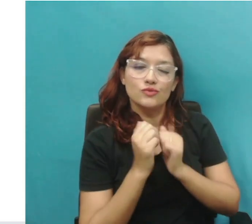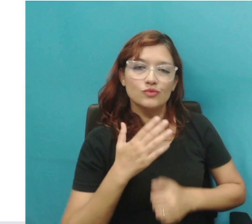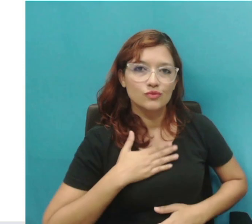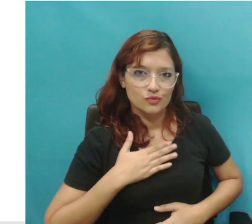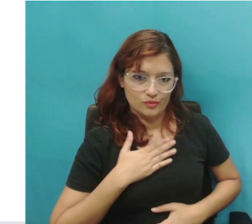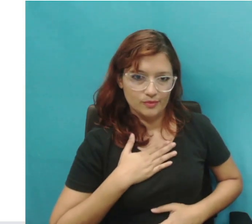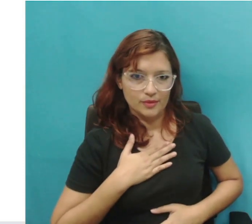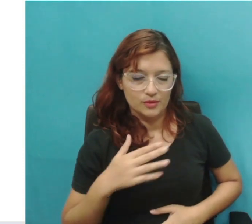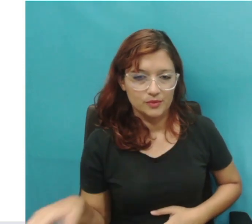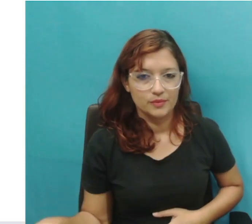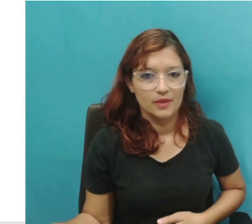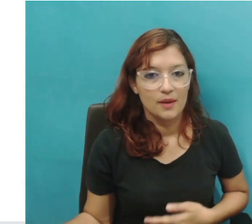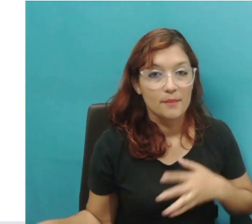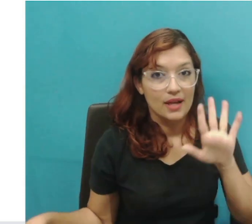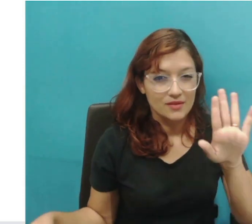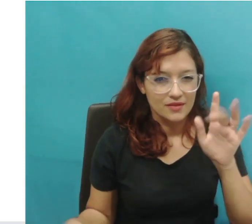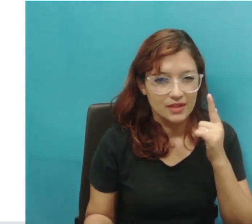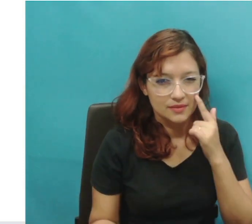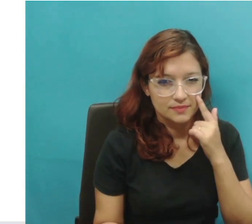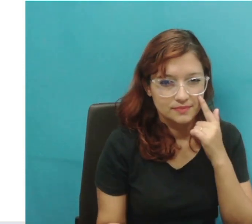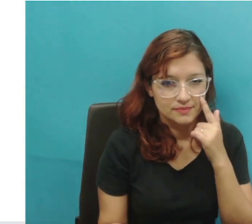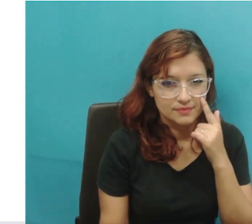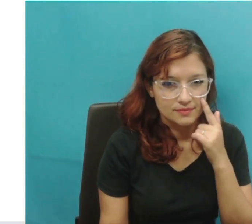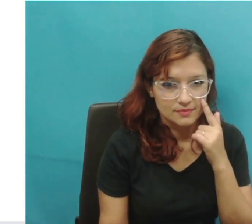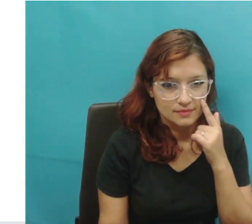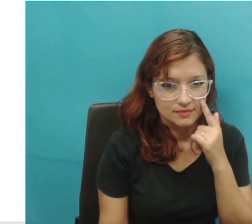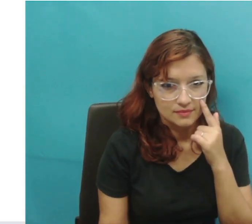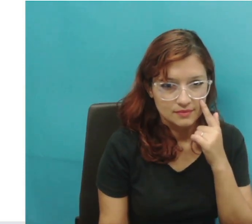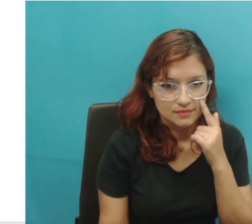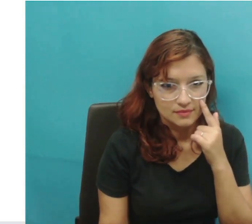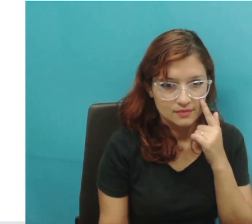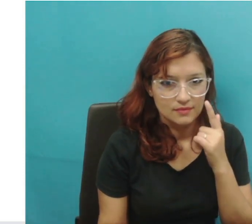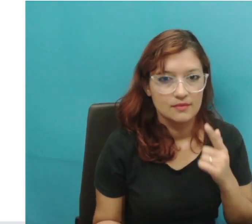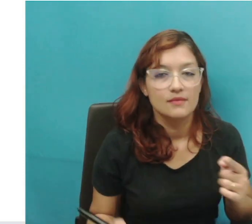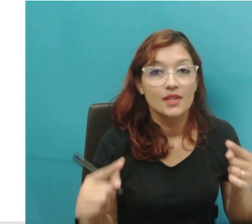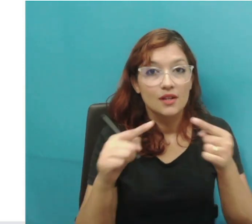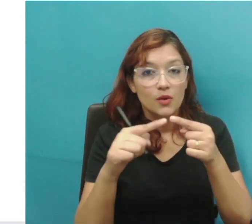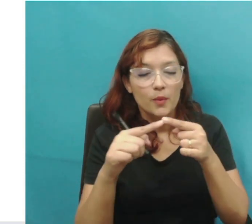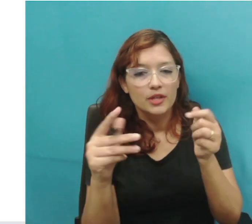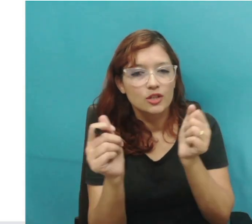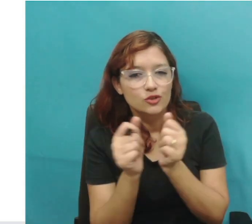porque eu estou próximo à casa.